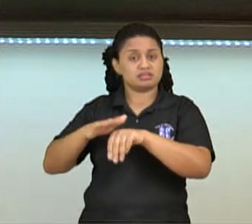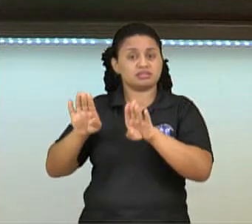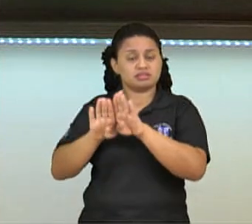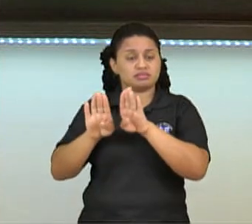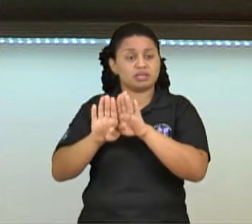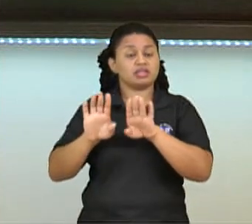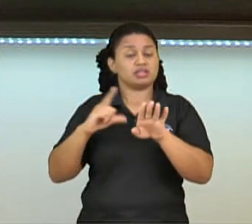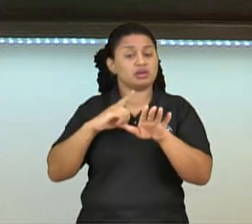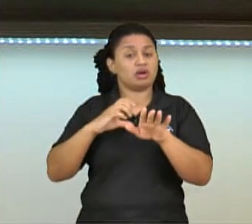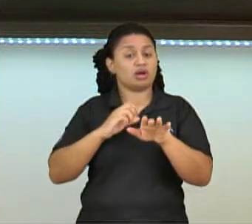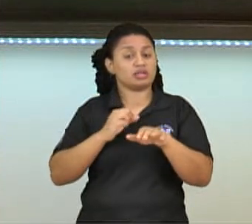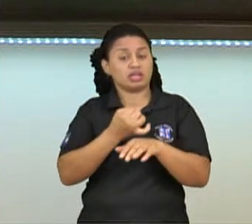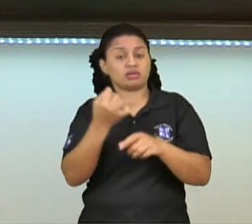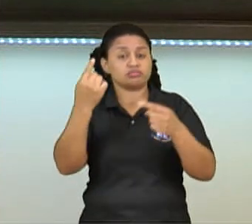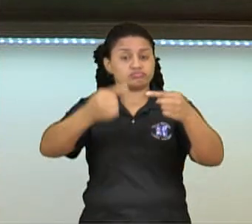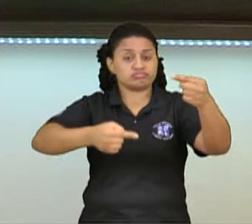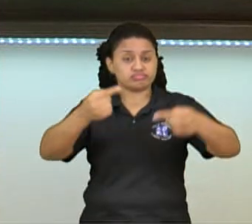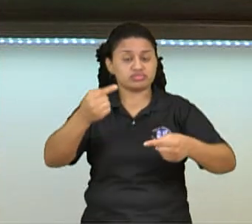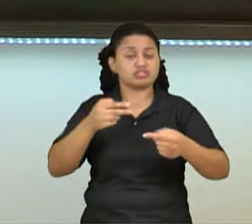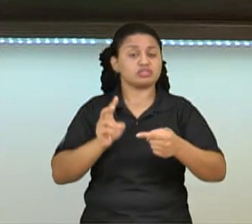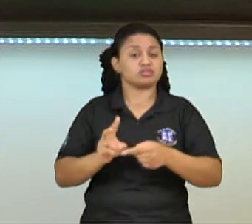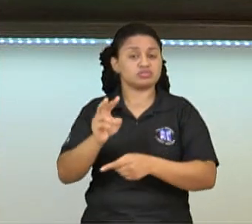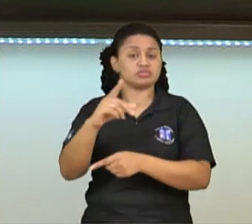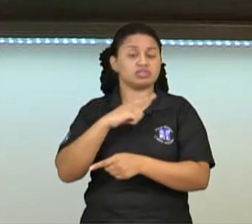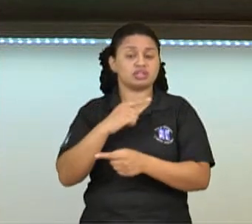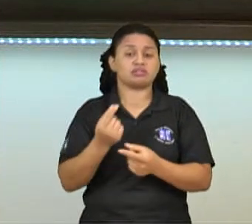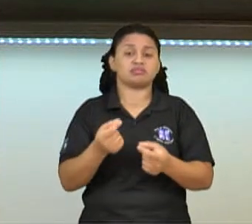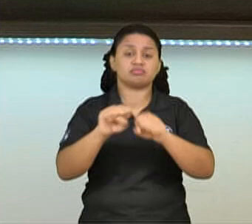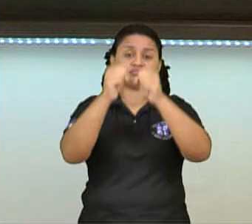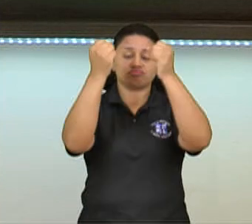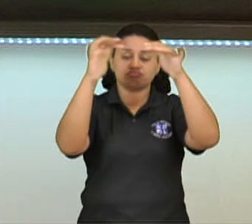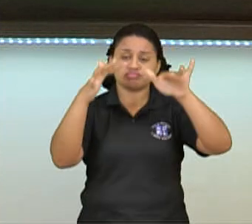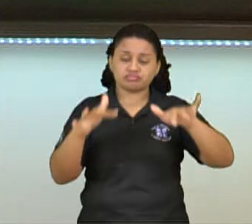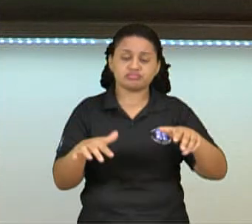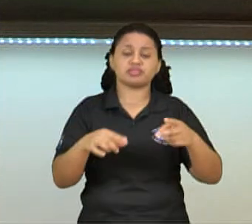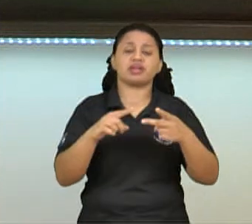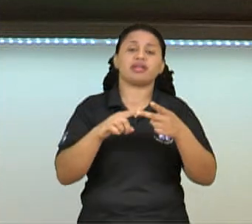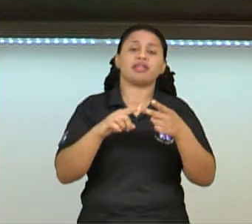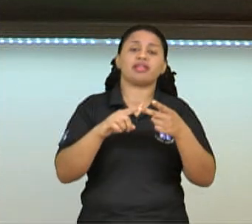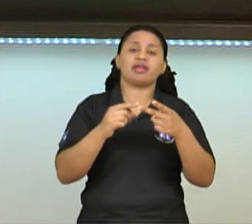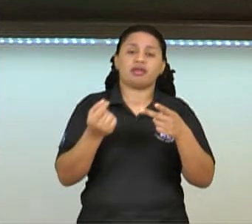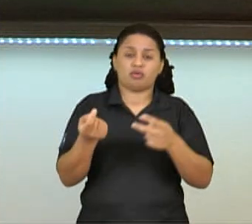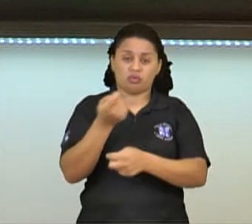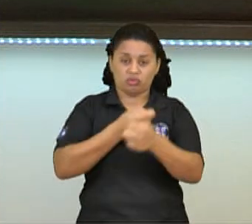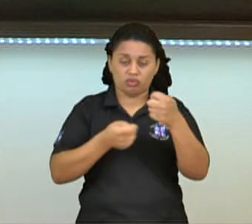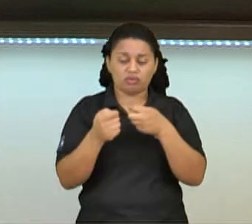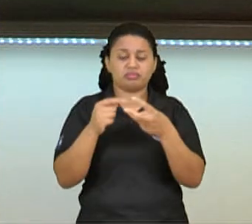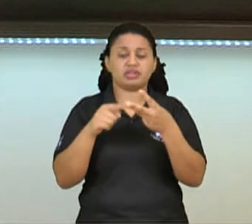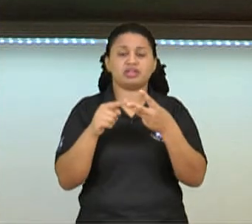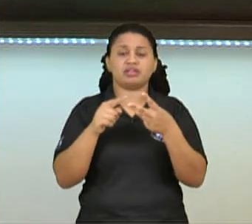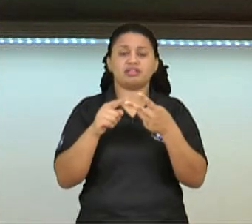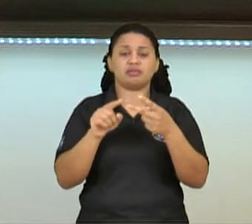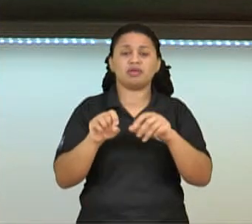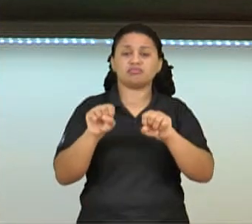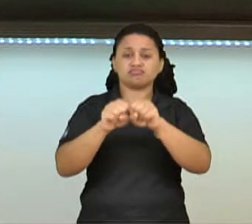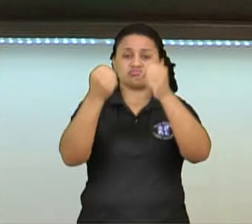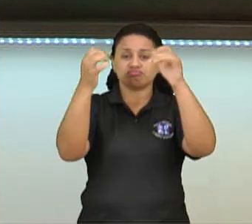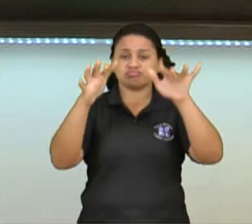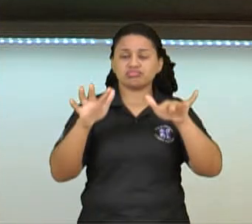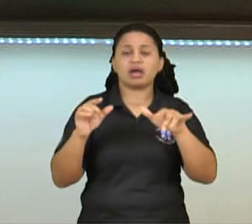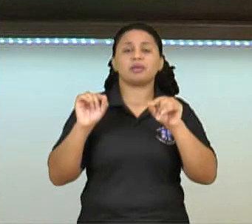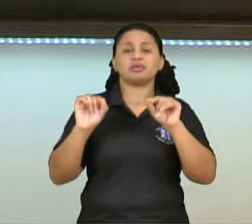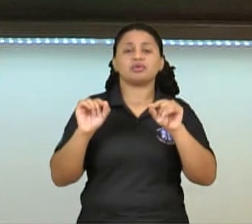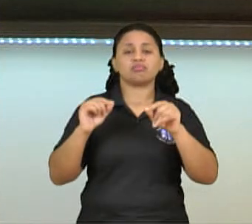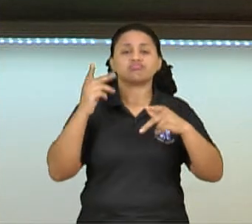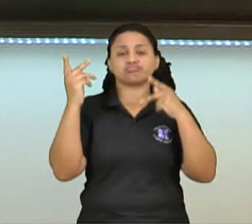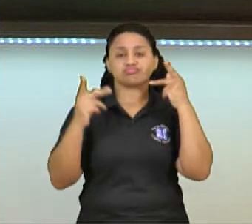vão se manter. Então nós temos uma crise econômica, uma crise política e inúmeros conflitos acontecendo. O governo do